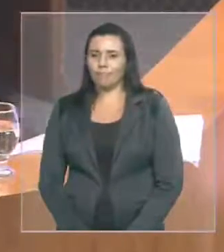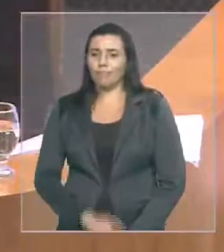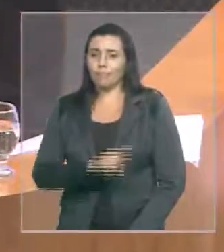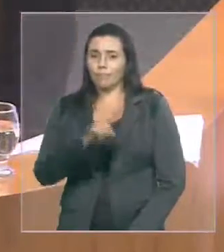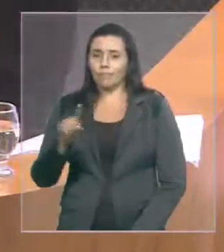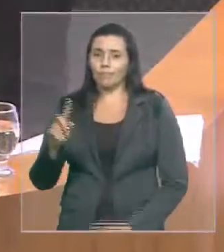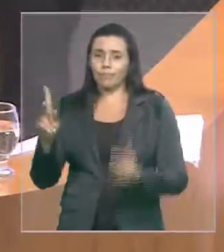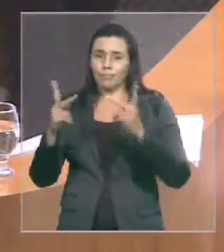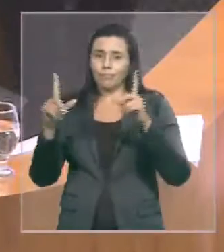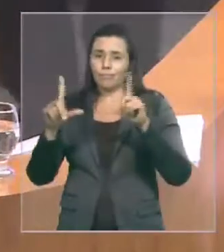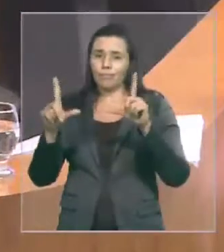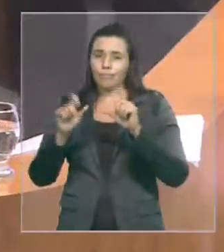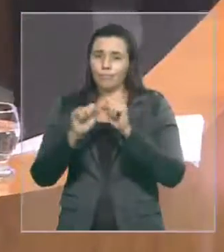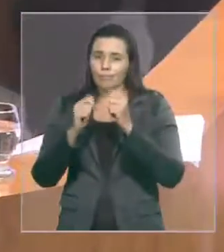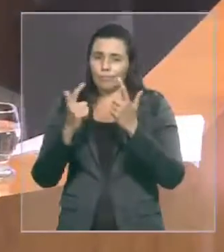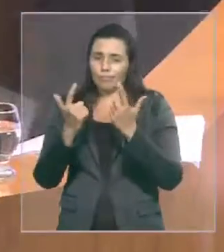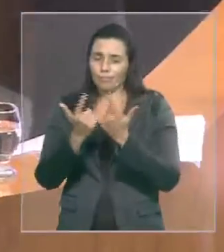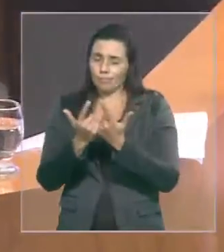telespectadores,